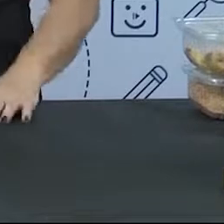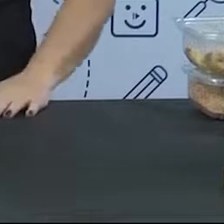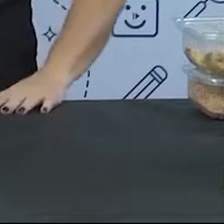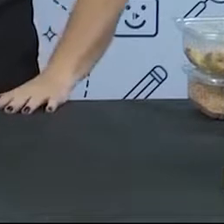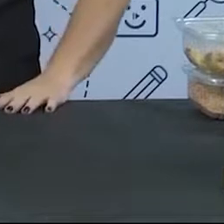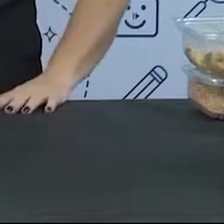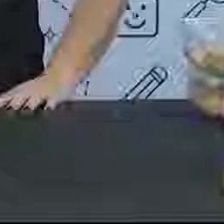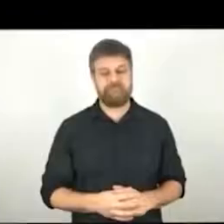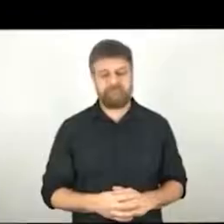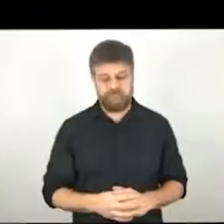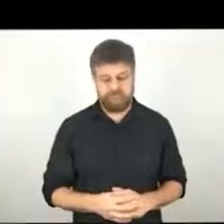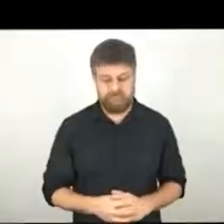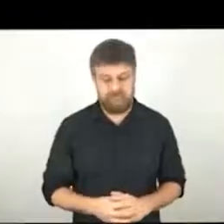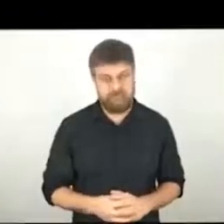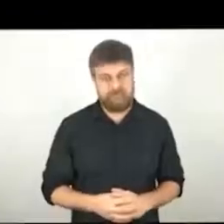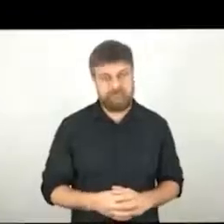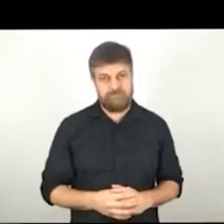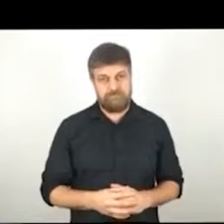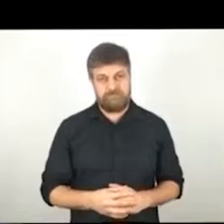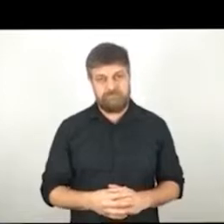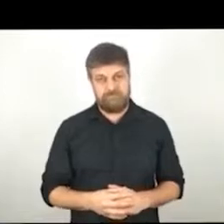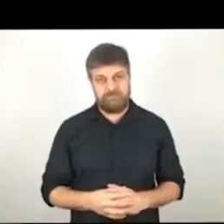gente já conversa.